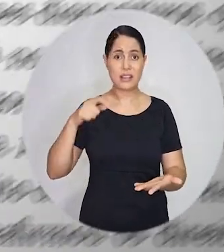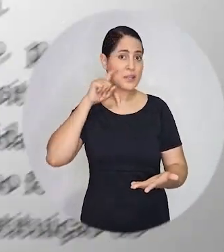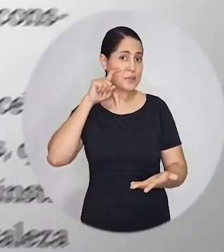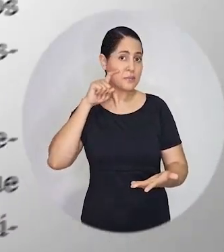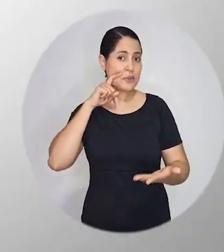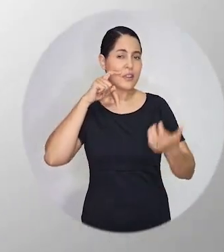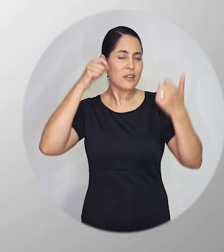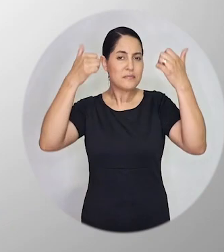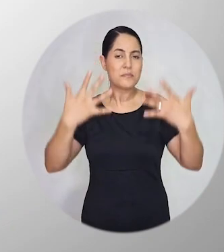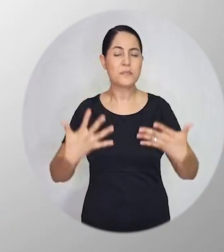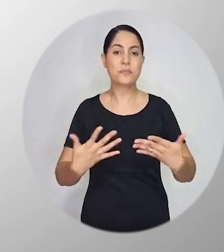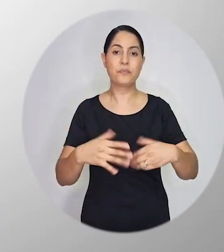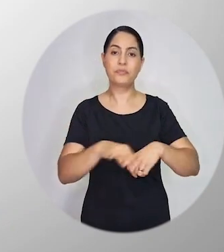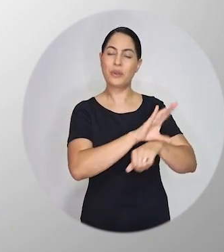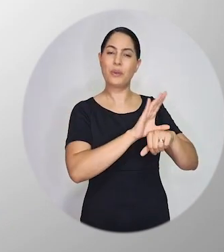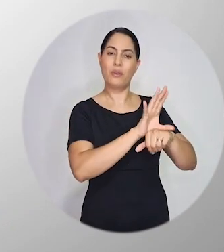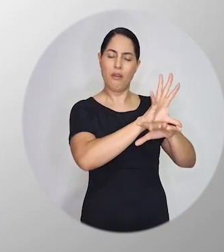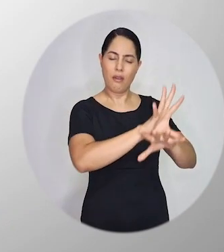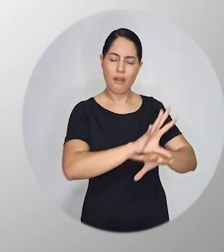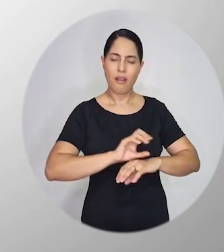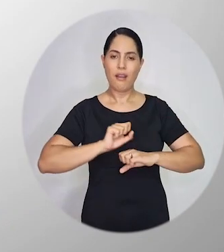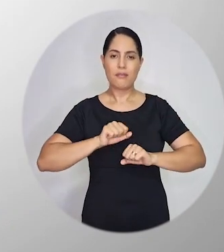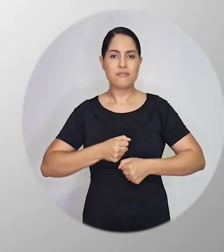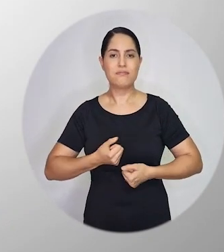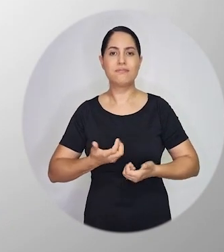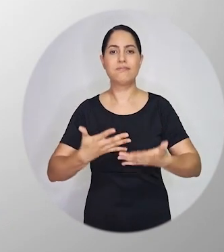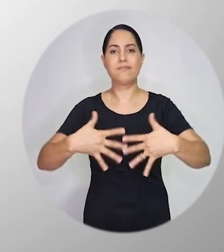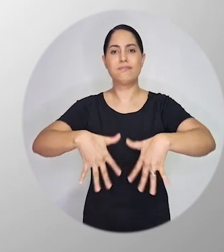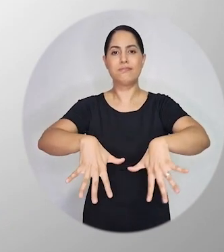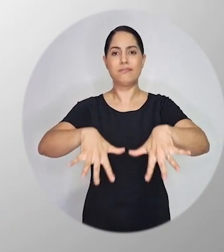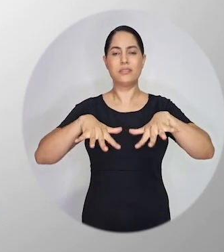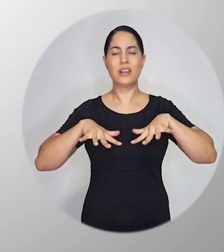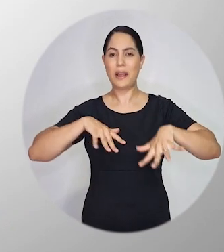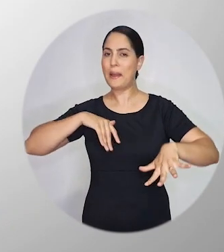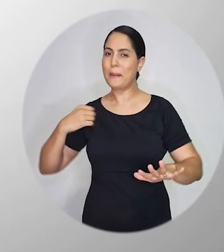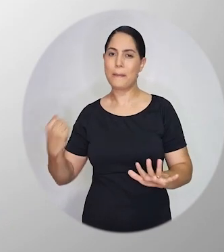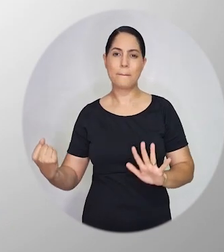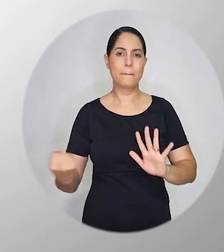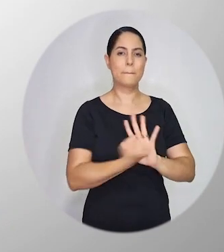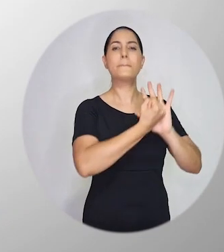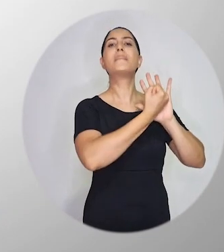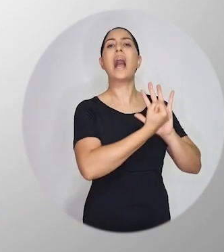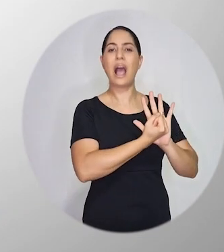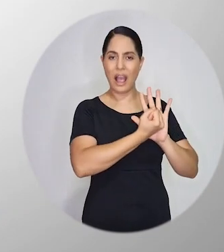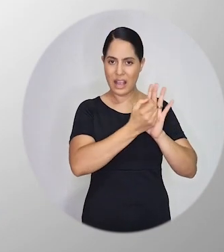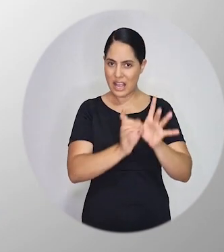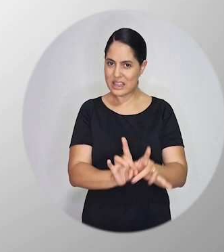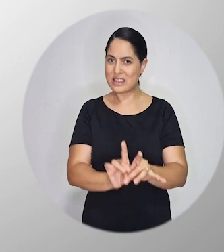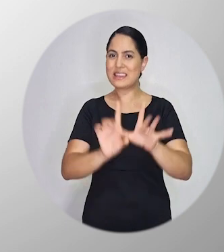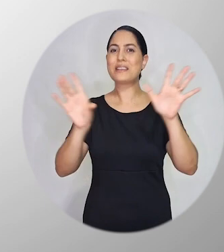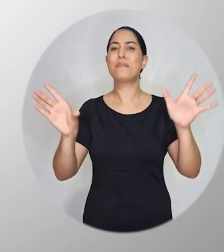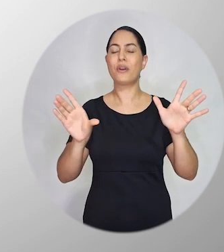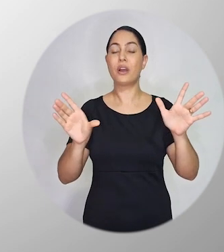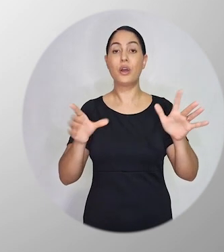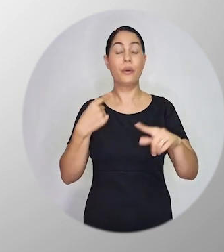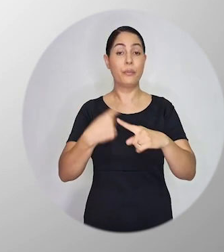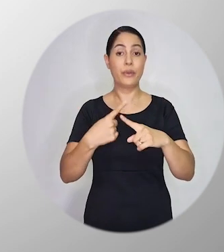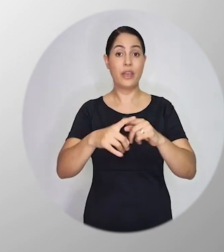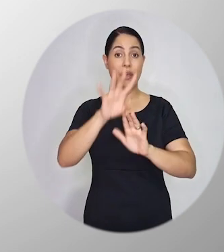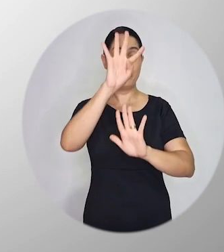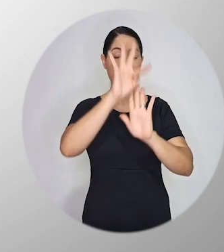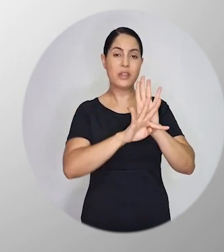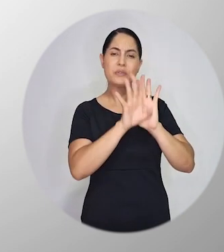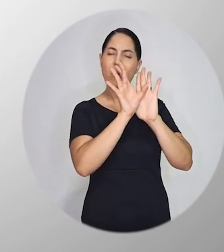segundo Simonetti, foi sob essa inspiração que a Assembleia Nacional Constituinte promulgou aquela que seria o marco da nossa retomada